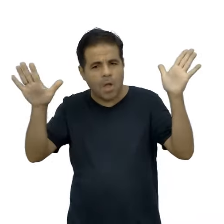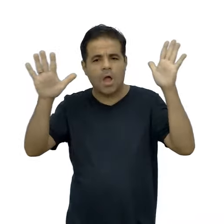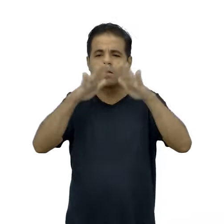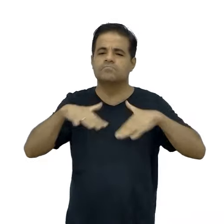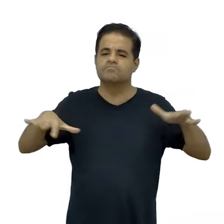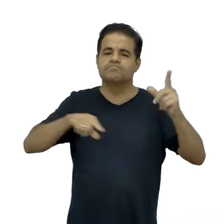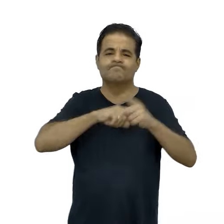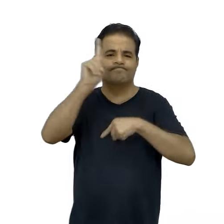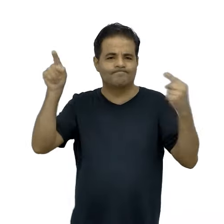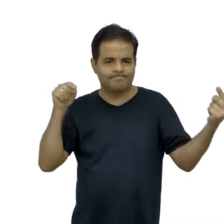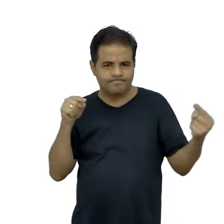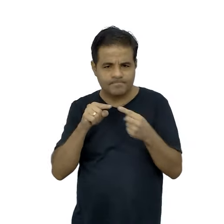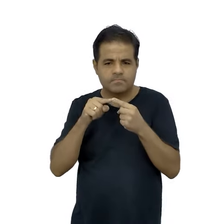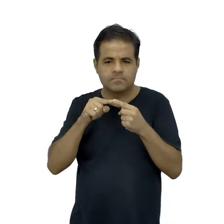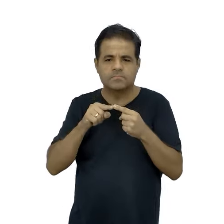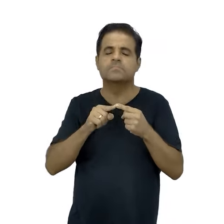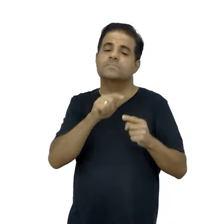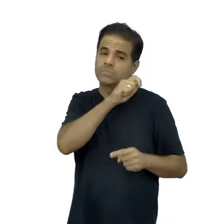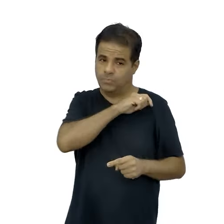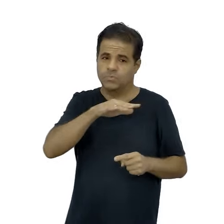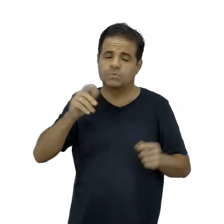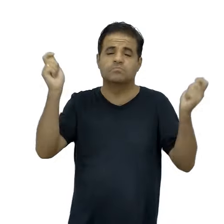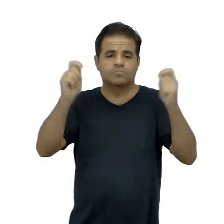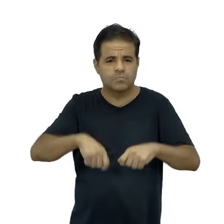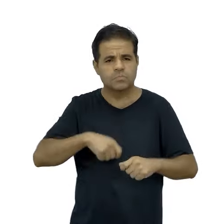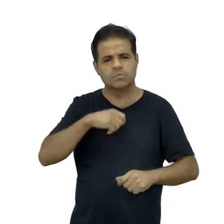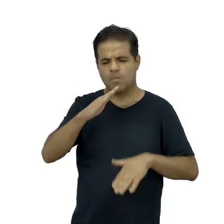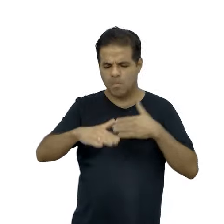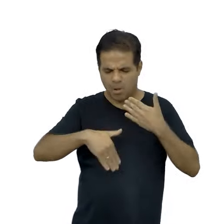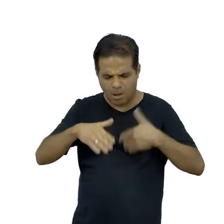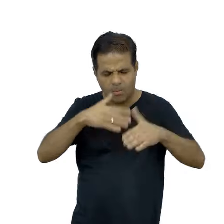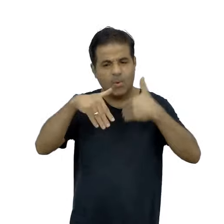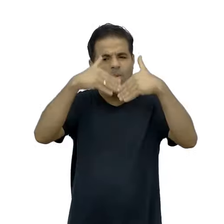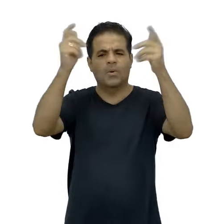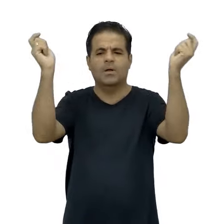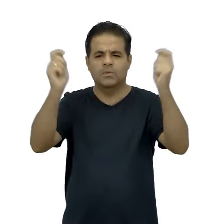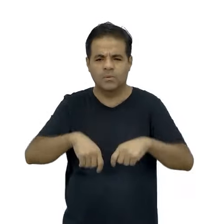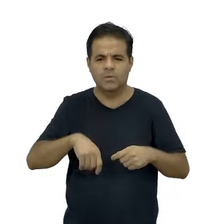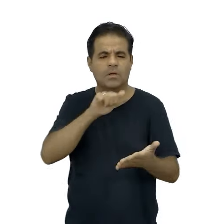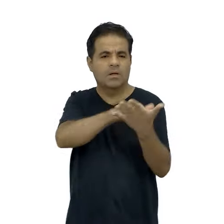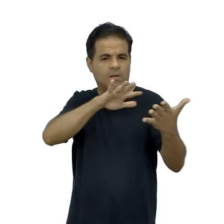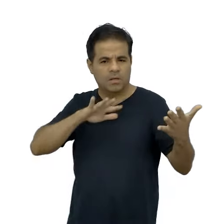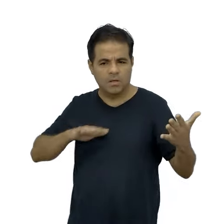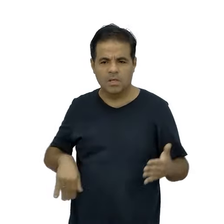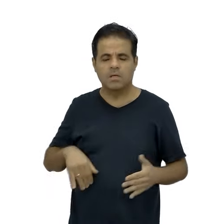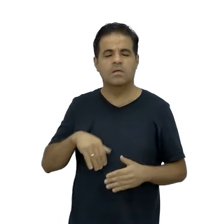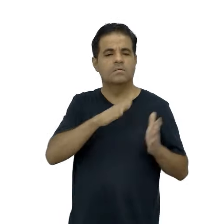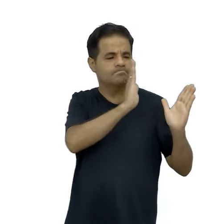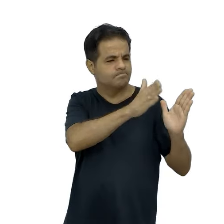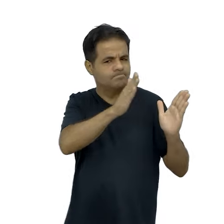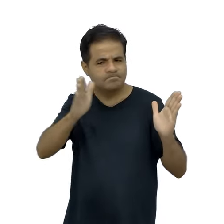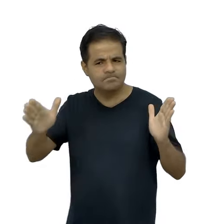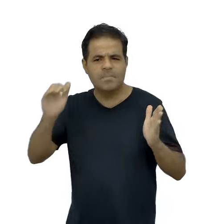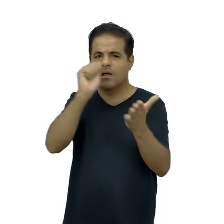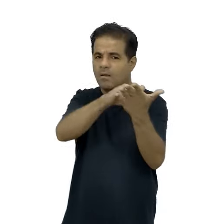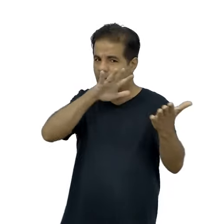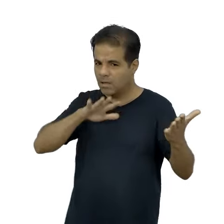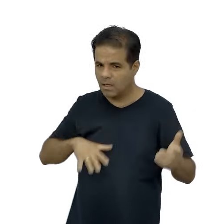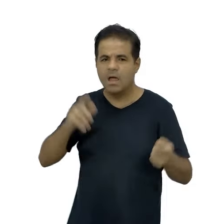de objetivos para que esses alunos possam desenvolver essas atividades, essa sequência de